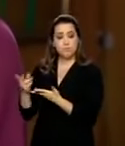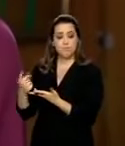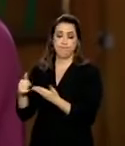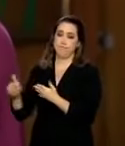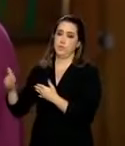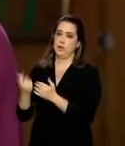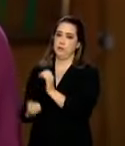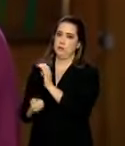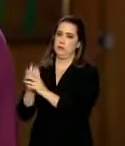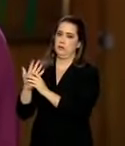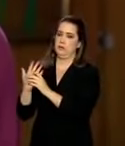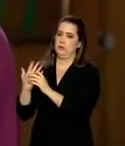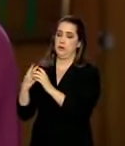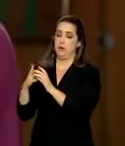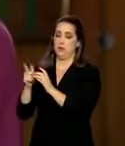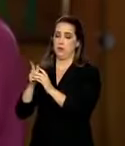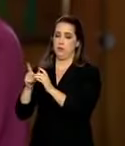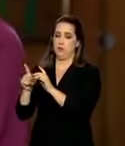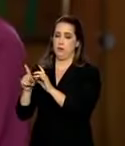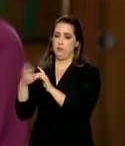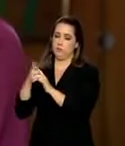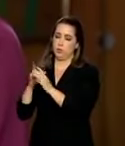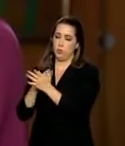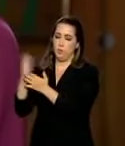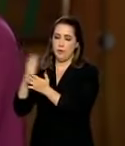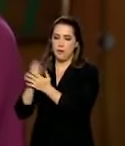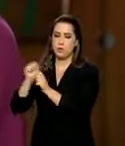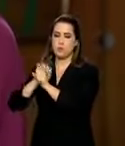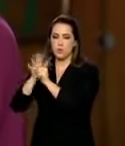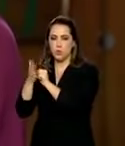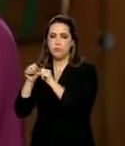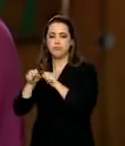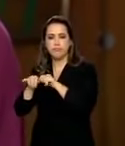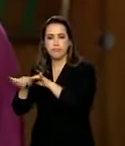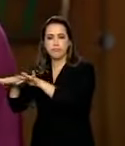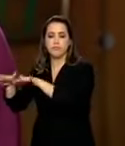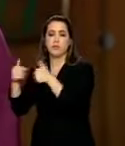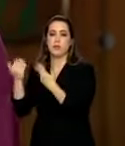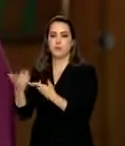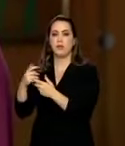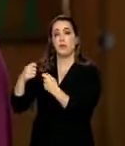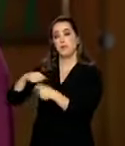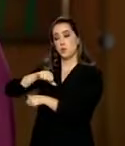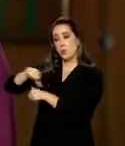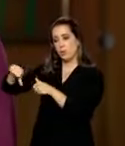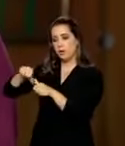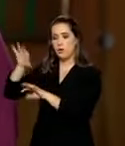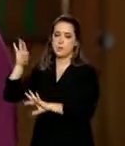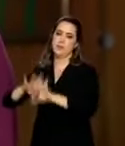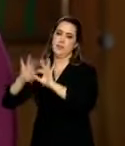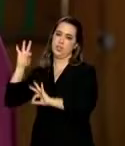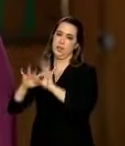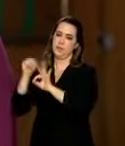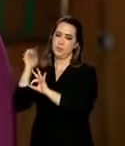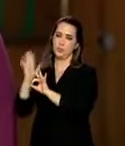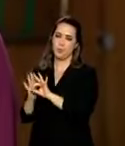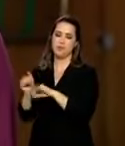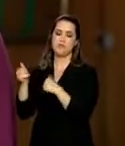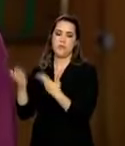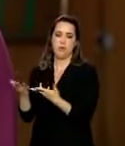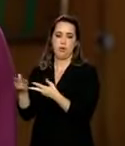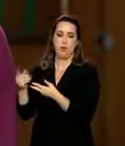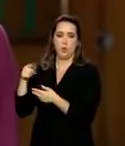o surgimento da Covid-19. E o senhor acabou tendo que também mudar totalmente os planos, né, eu acredito que o senhor tinha para o seu